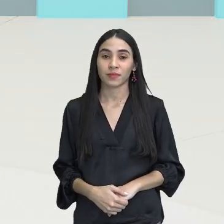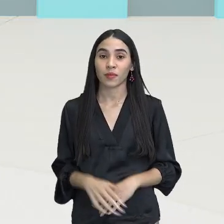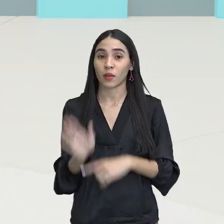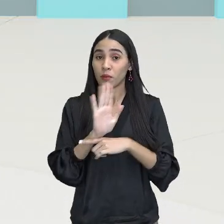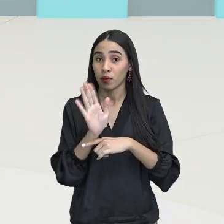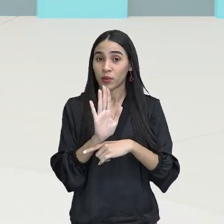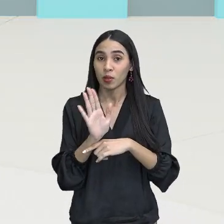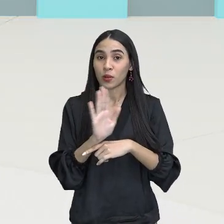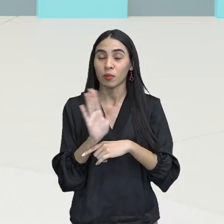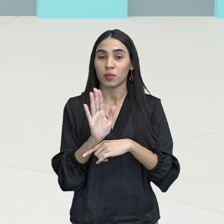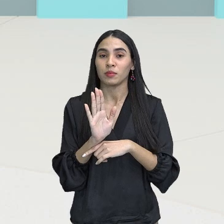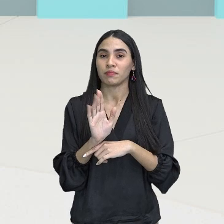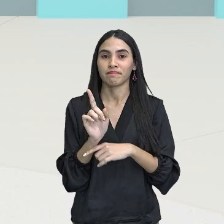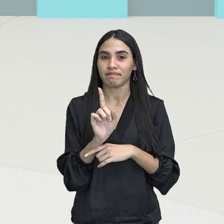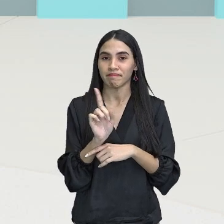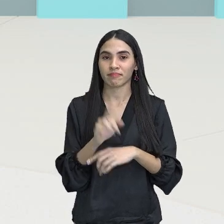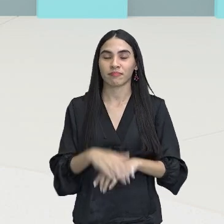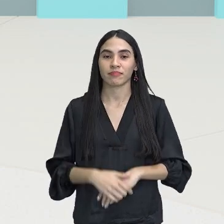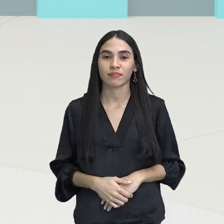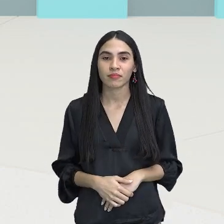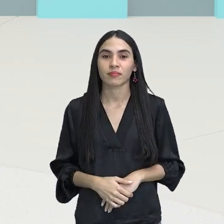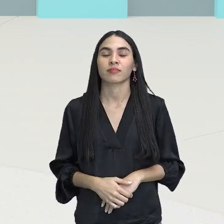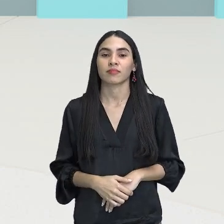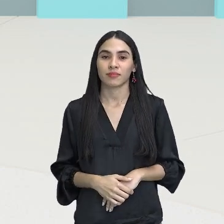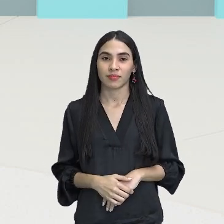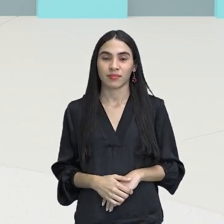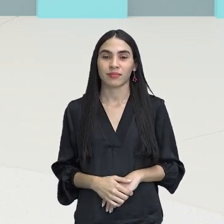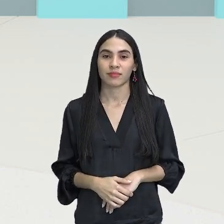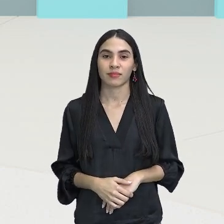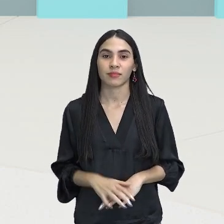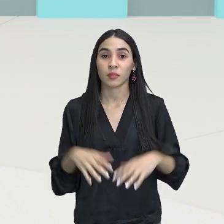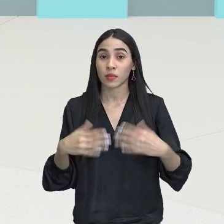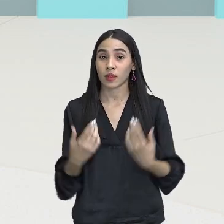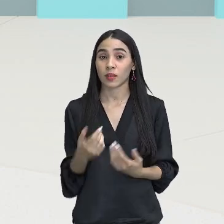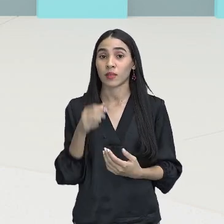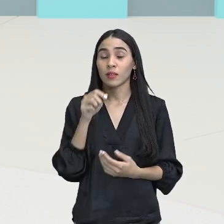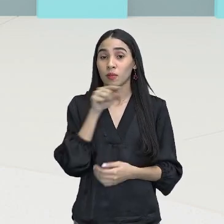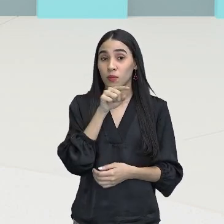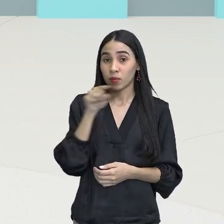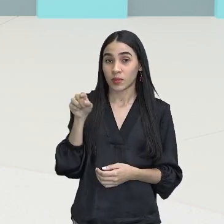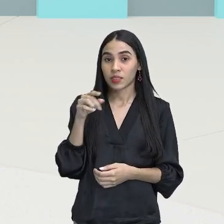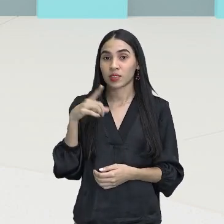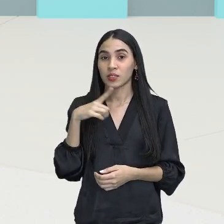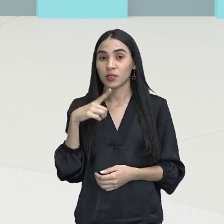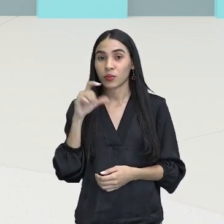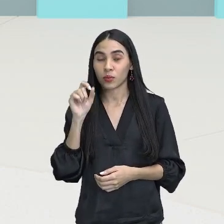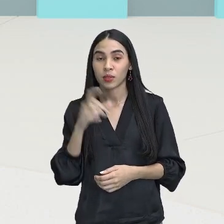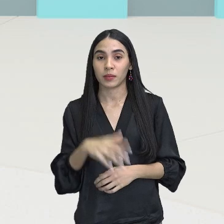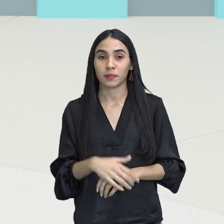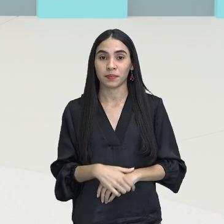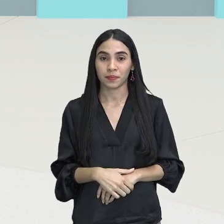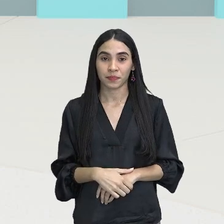filmes que subiam para o cinema, né? Então, ou você tinha que